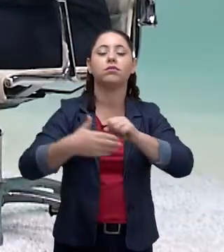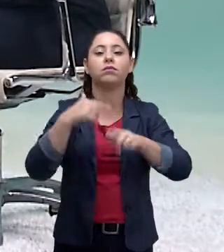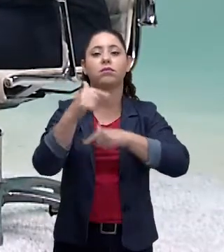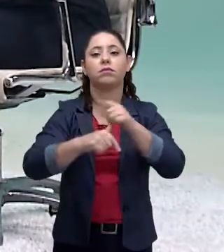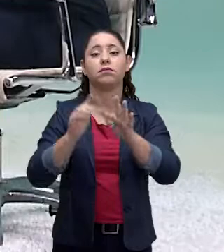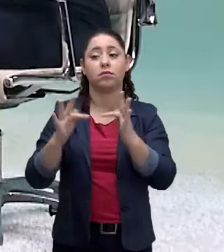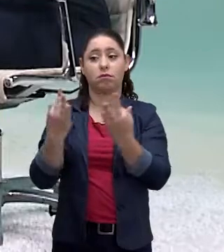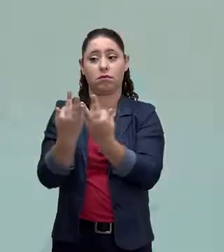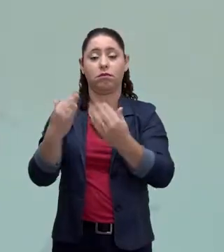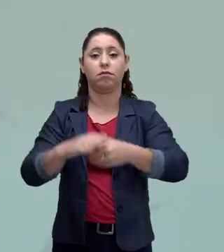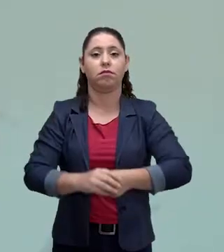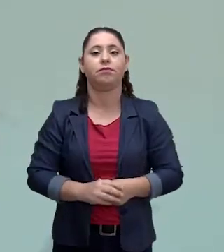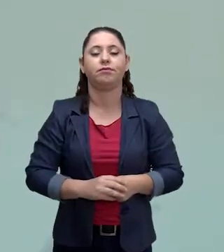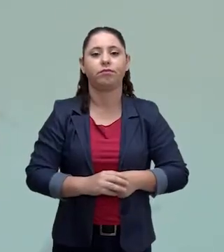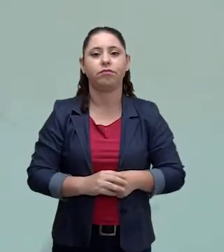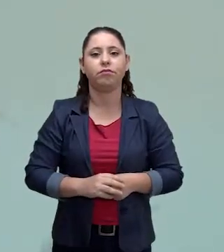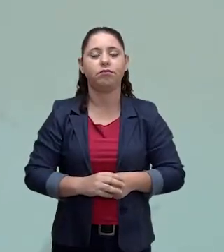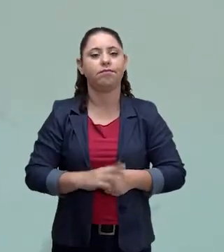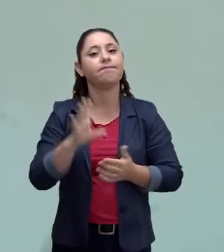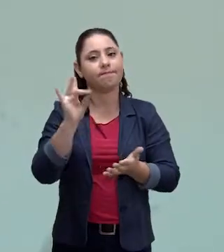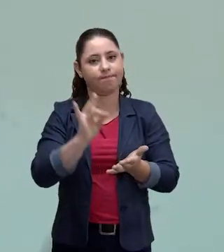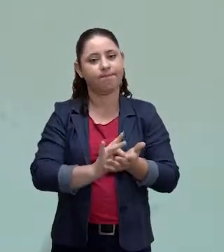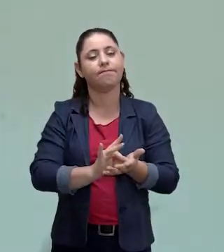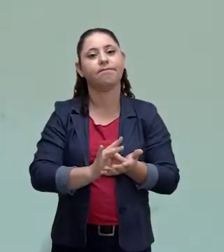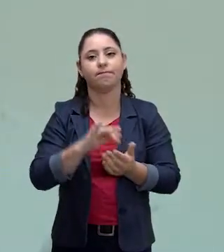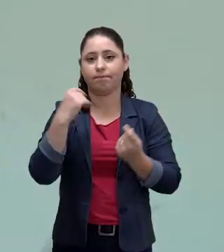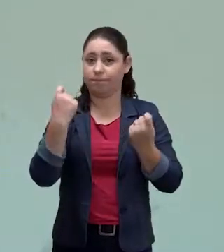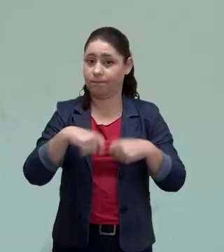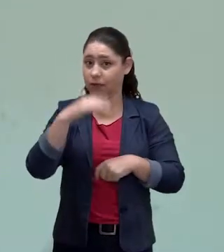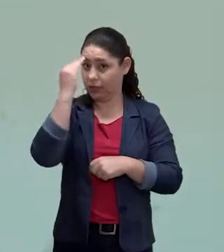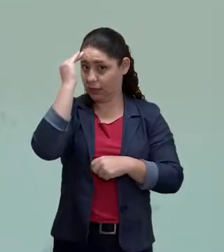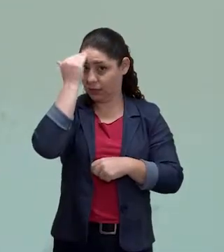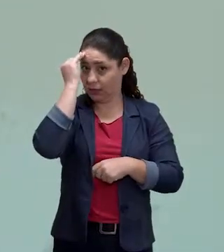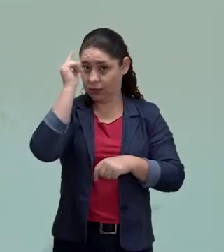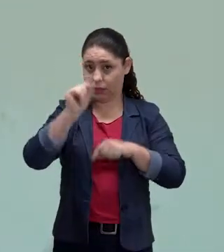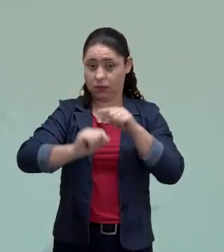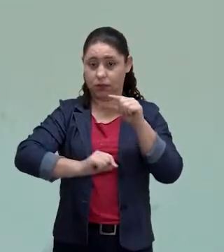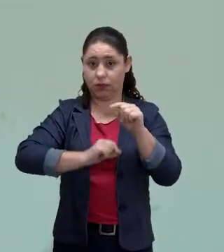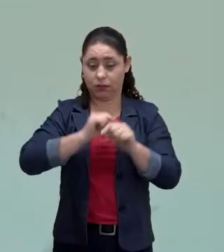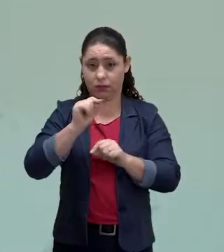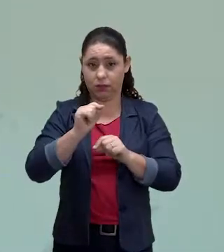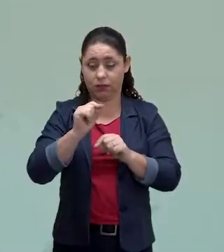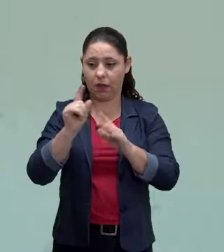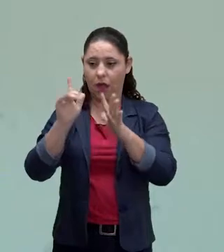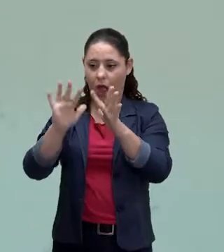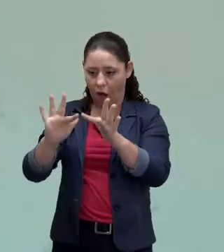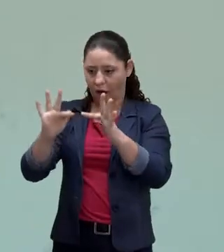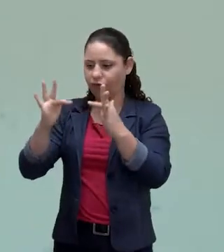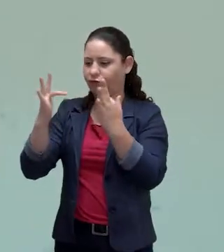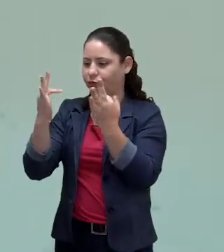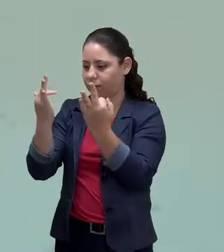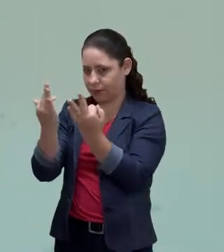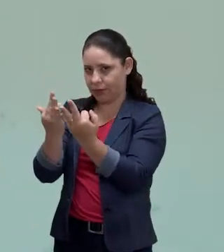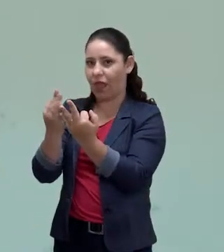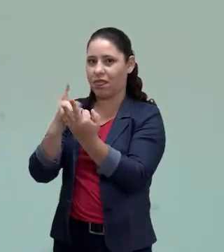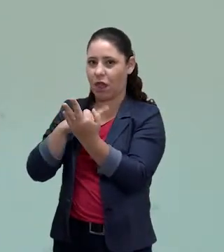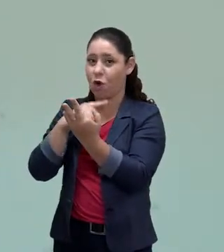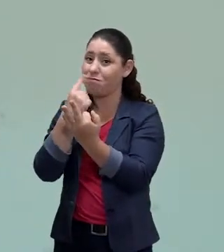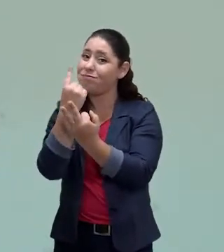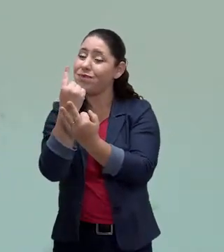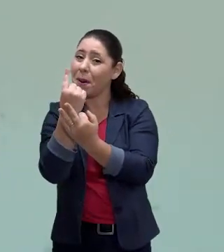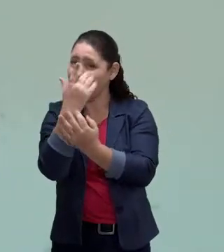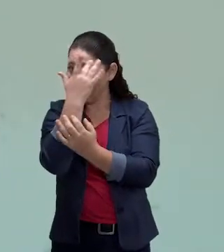do paciente? Na verdade, a gente tem que entender que uma família com